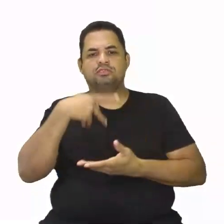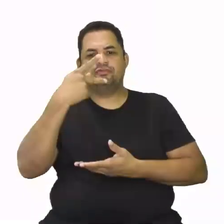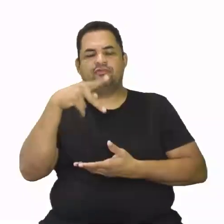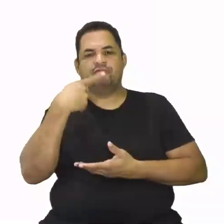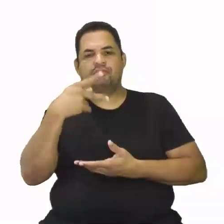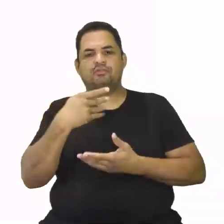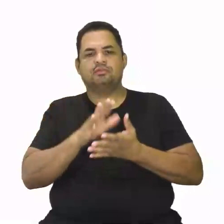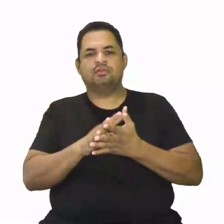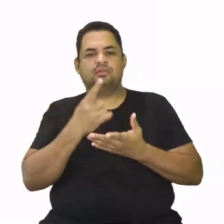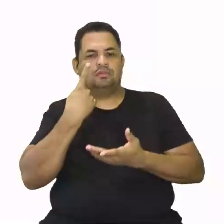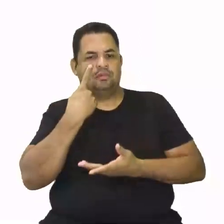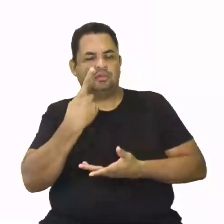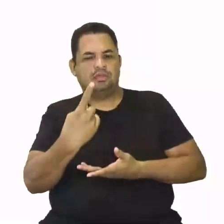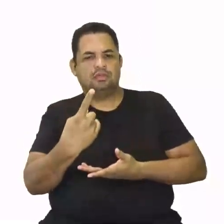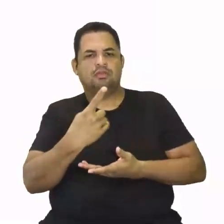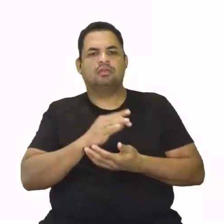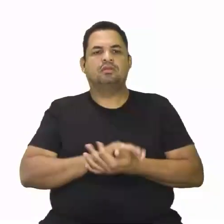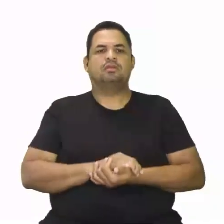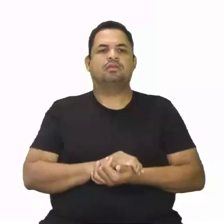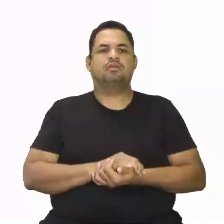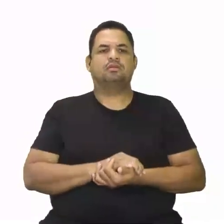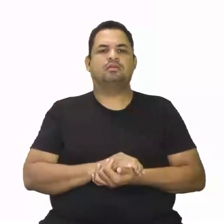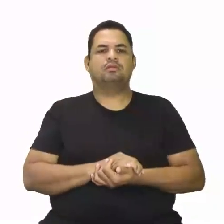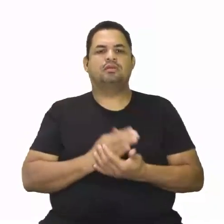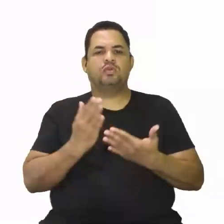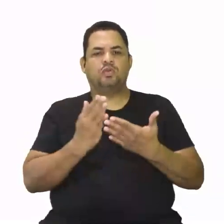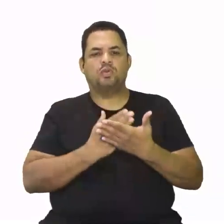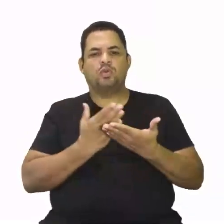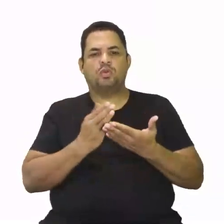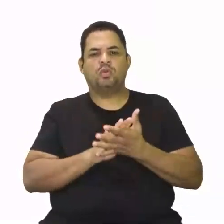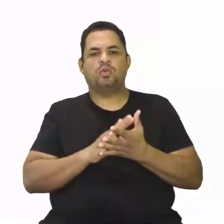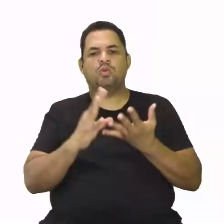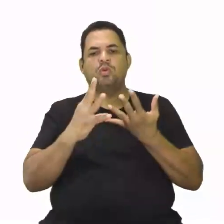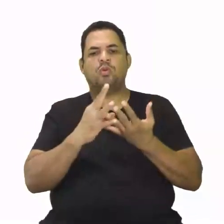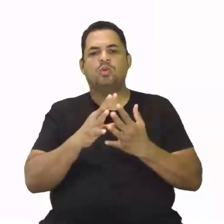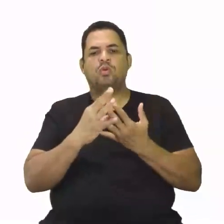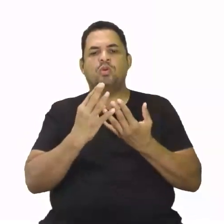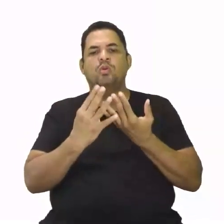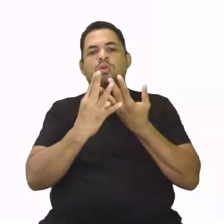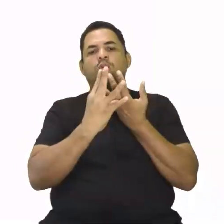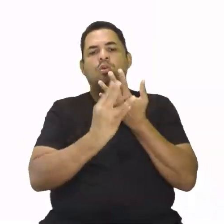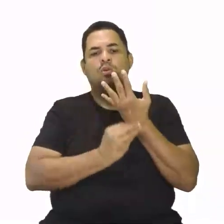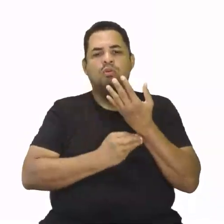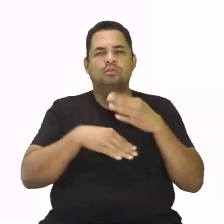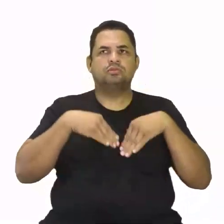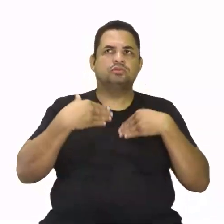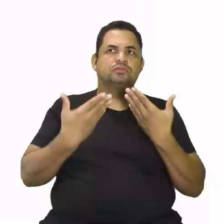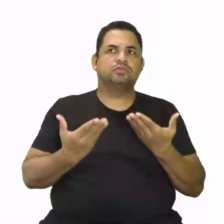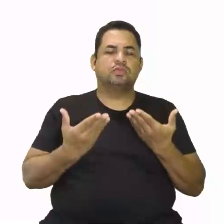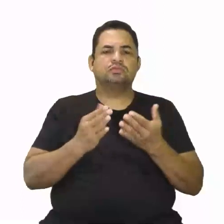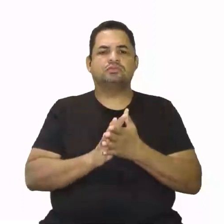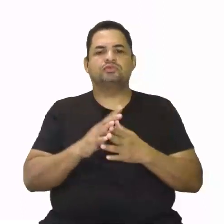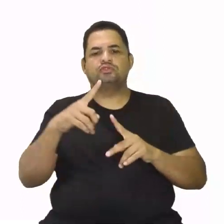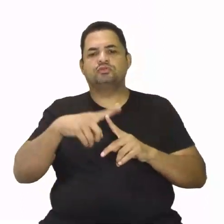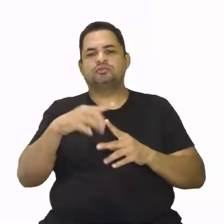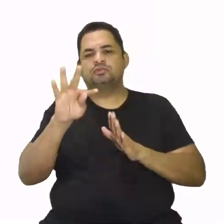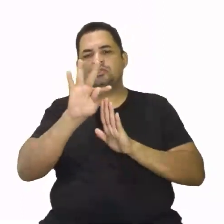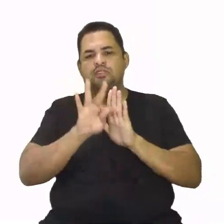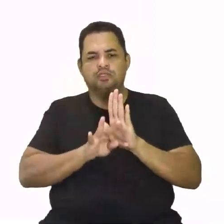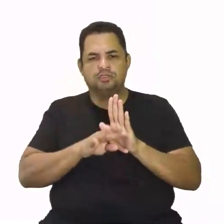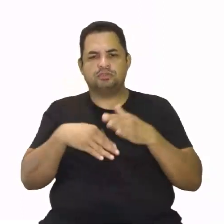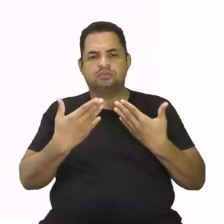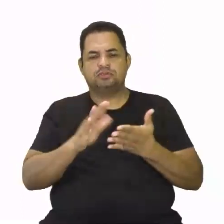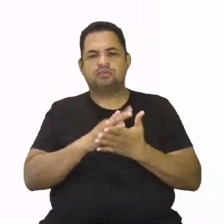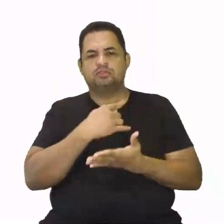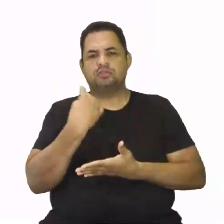conjugado, observando a bibliografia do texto para saber que tipo de gênero nós temos, que isso